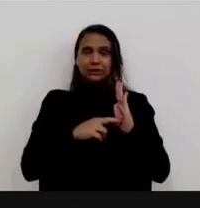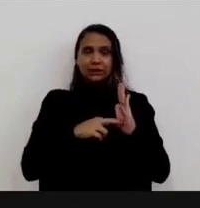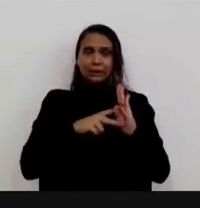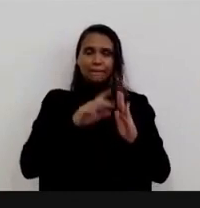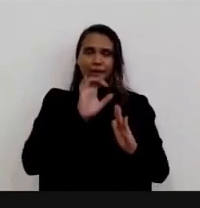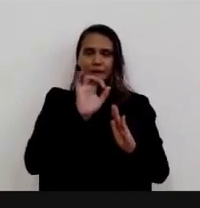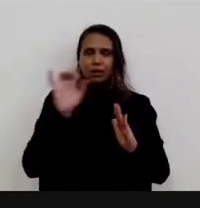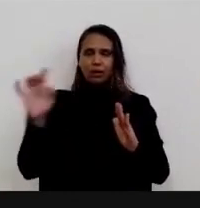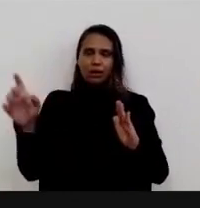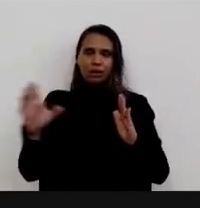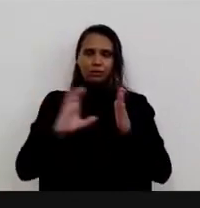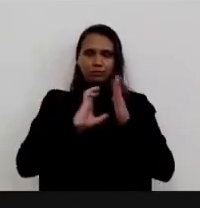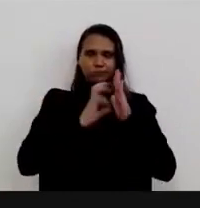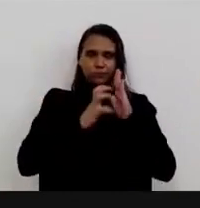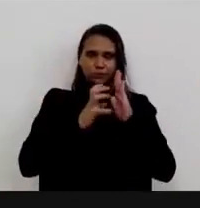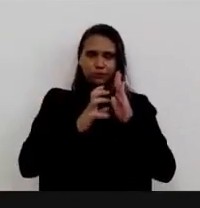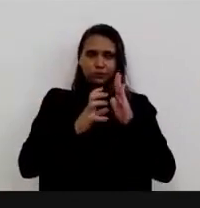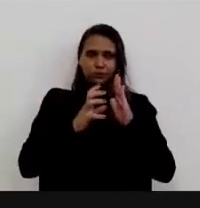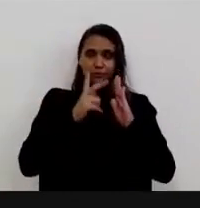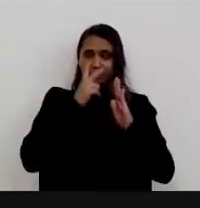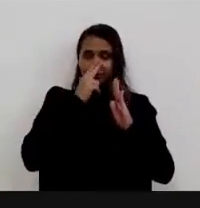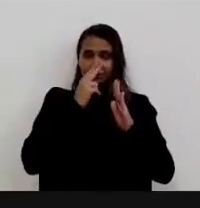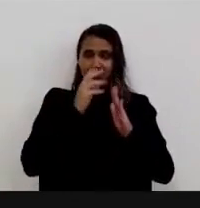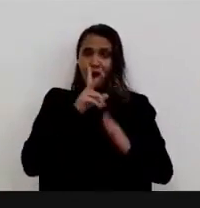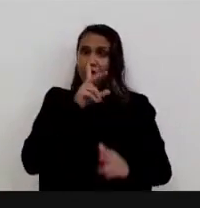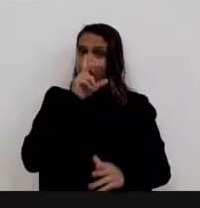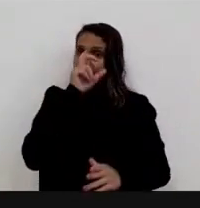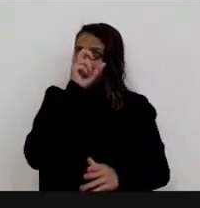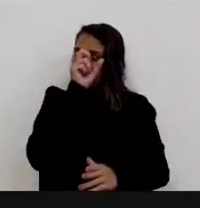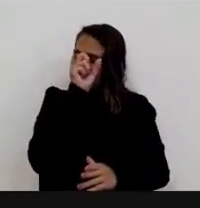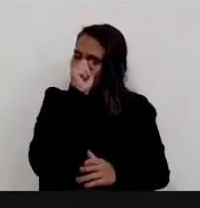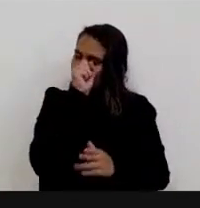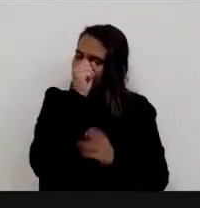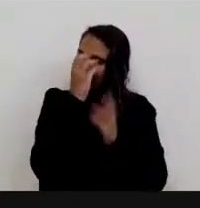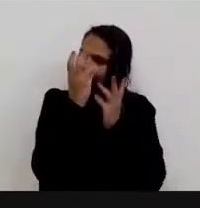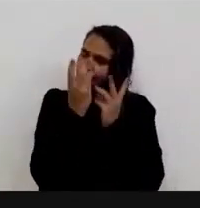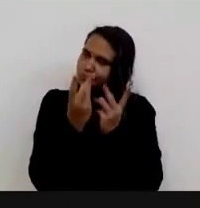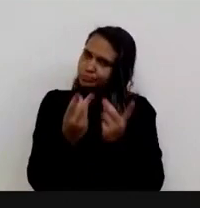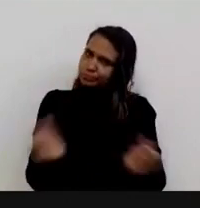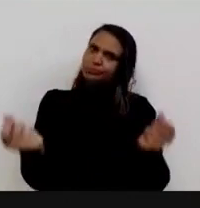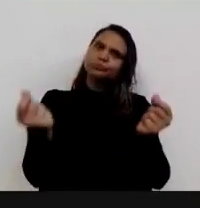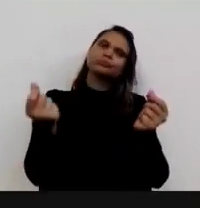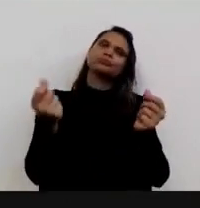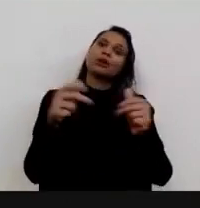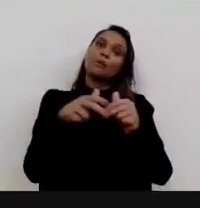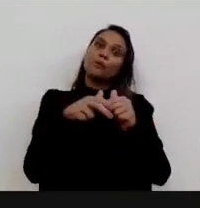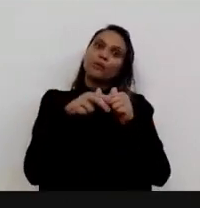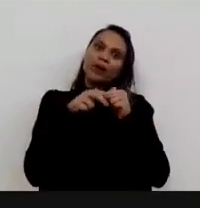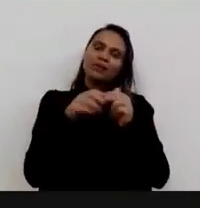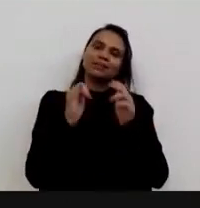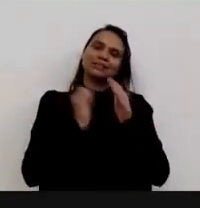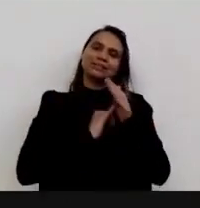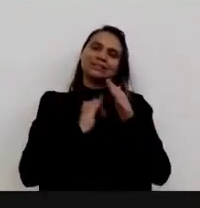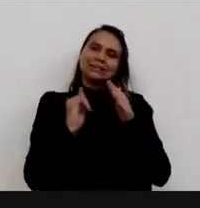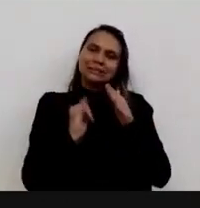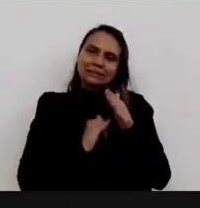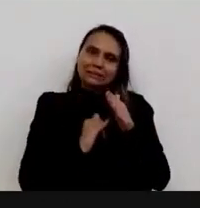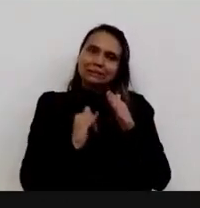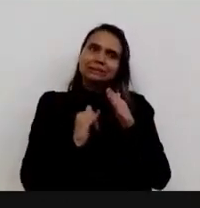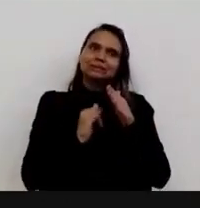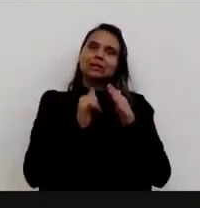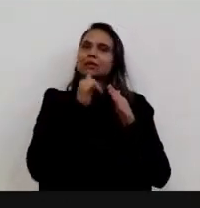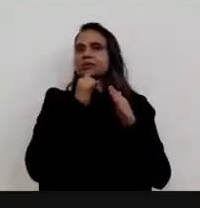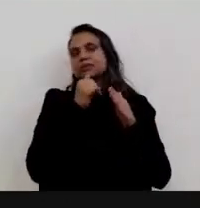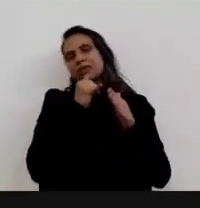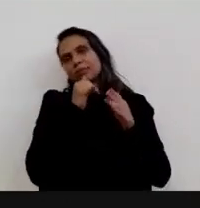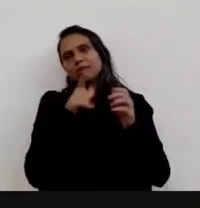um pouco de força devido aos pisos de financiamento que foram instituídos, né? Então, você tem um piso de financiamento de